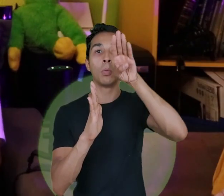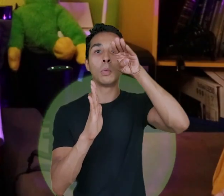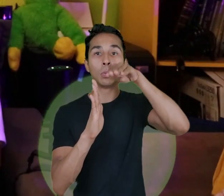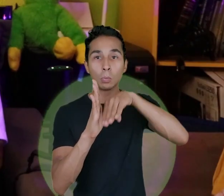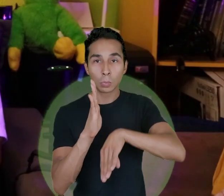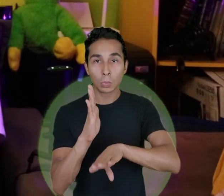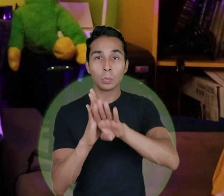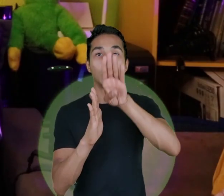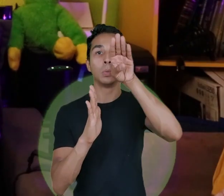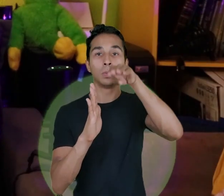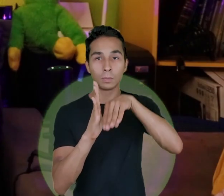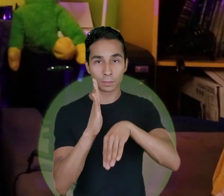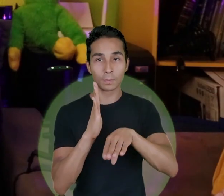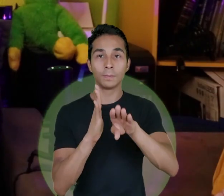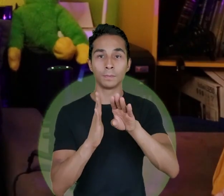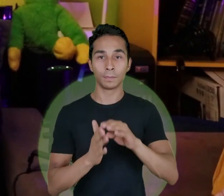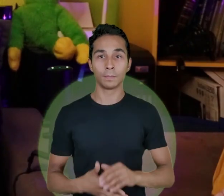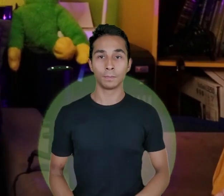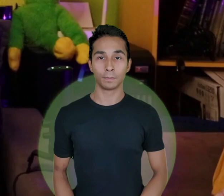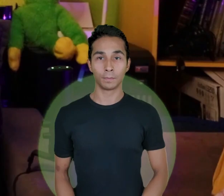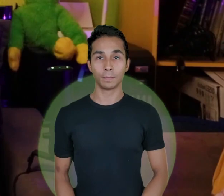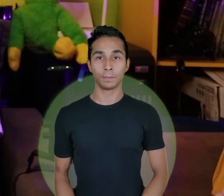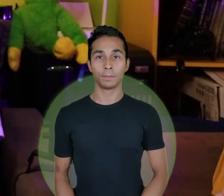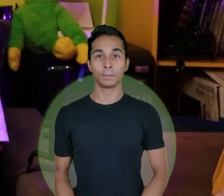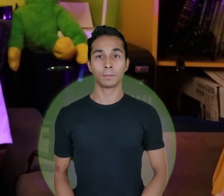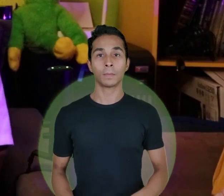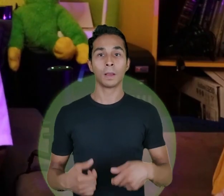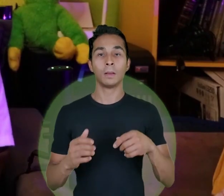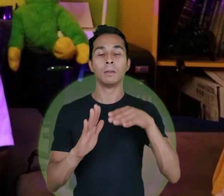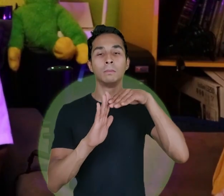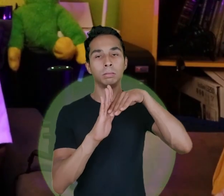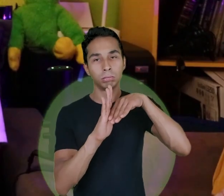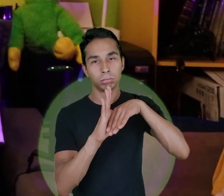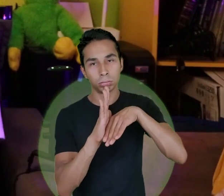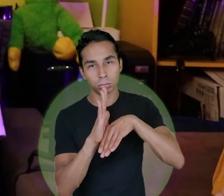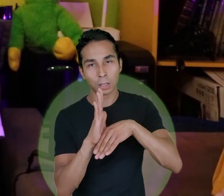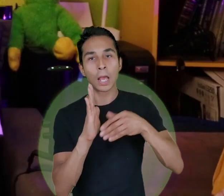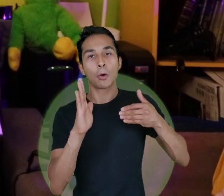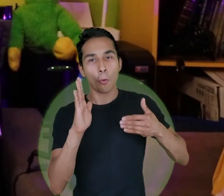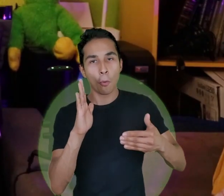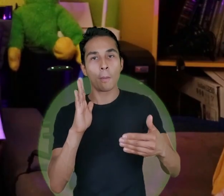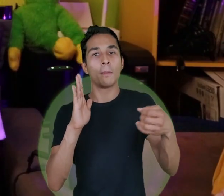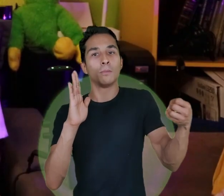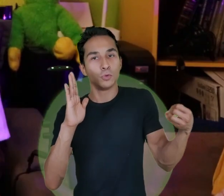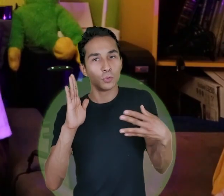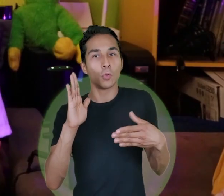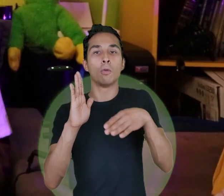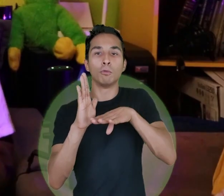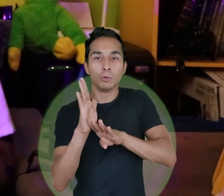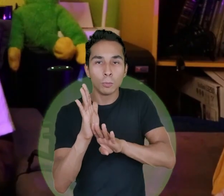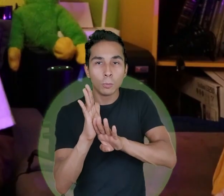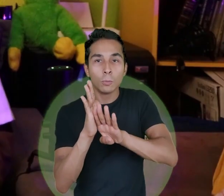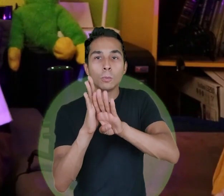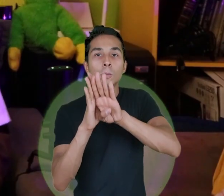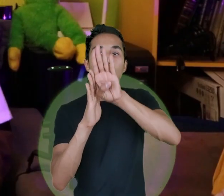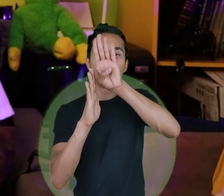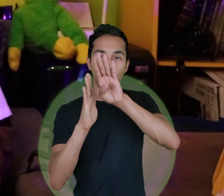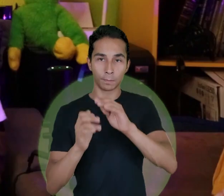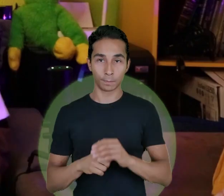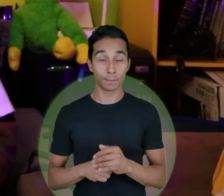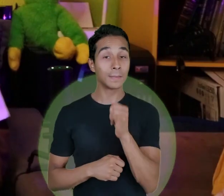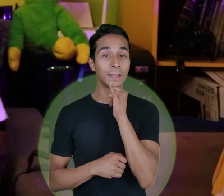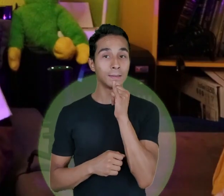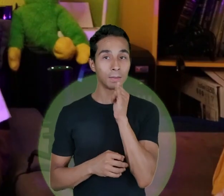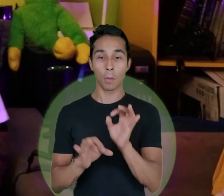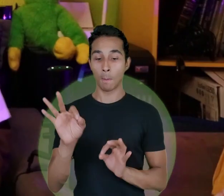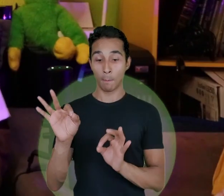em si mesmo. É como se a gente precisasse sempre recomeçar, né? Quando a gente consegue muitas vezes realizar um projeto ou abrir um